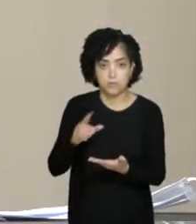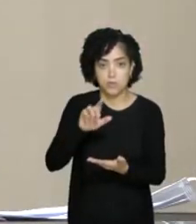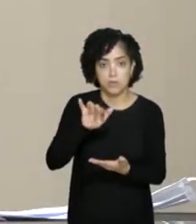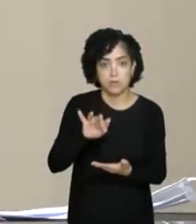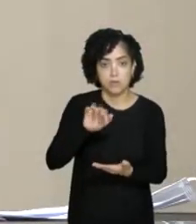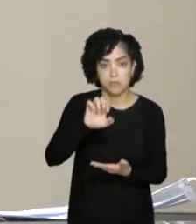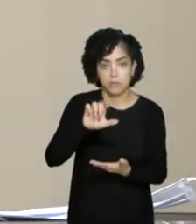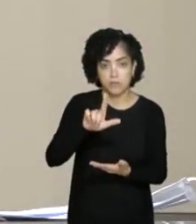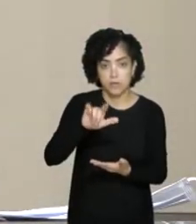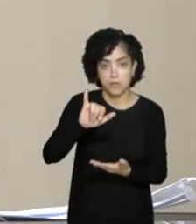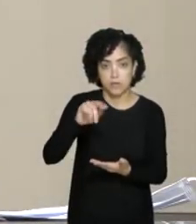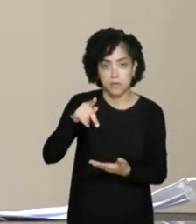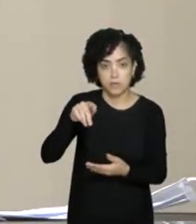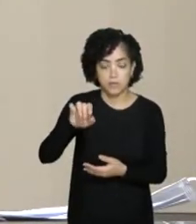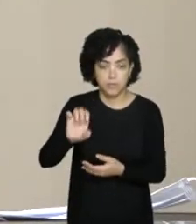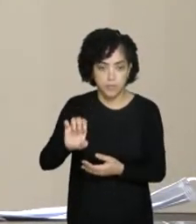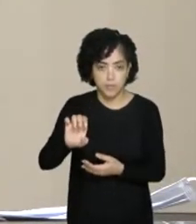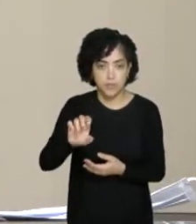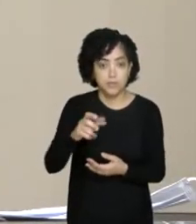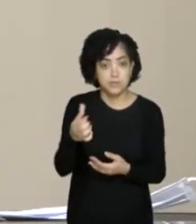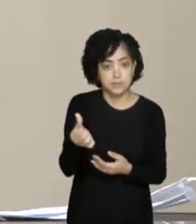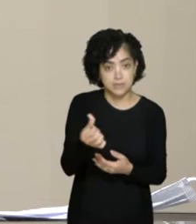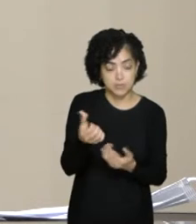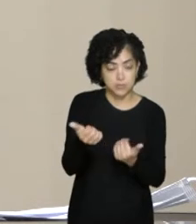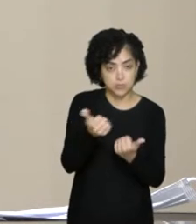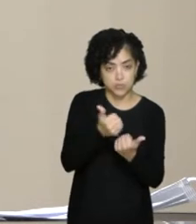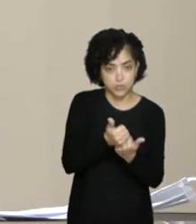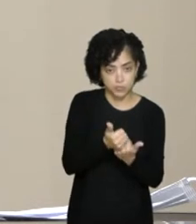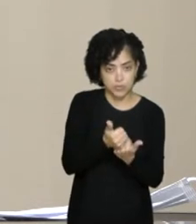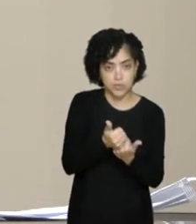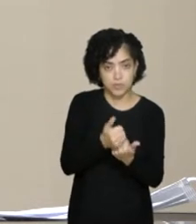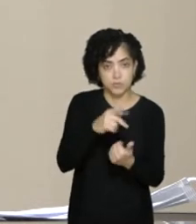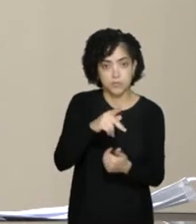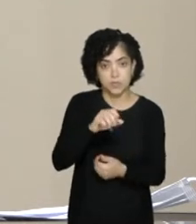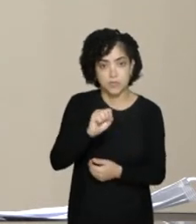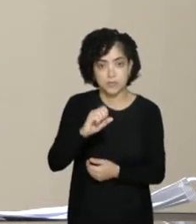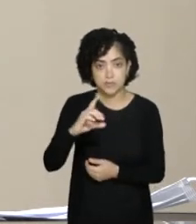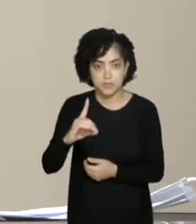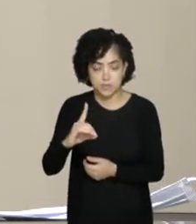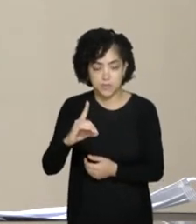Luiz Colasso, sexto suplente da coligação